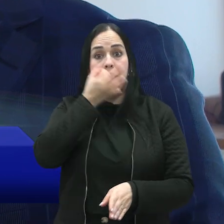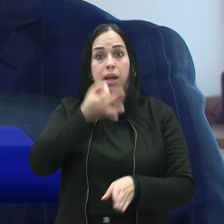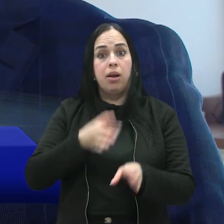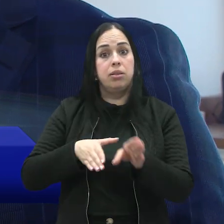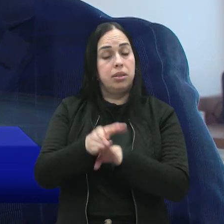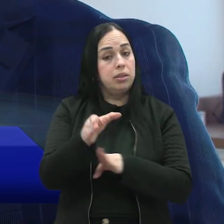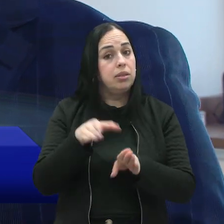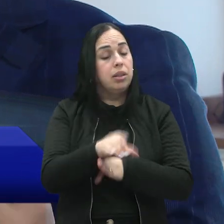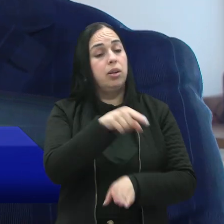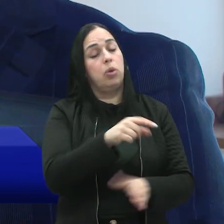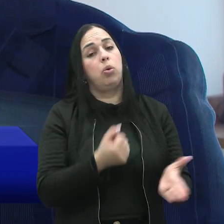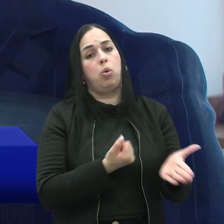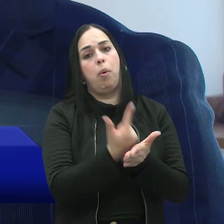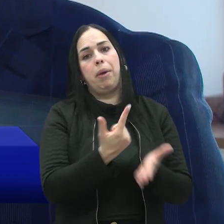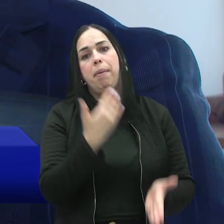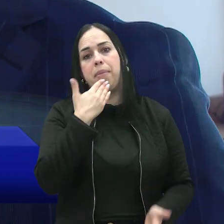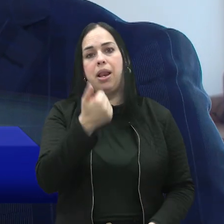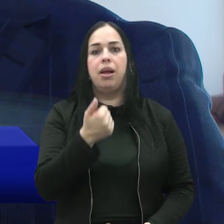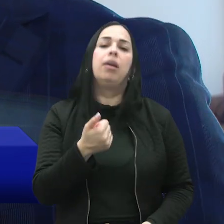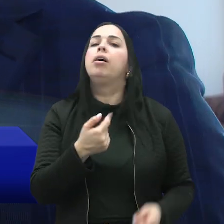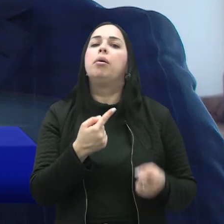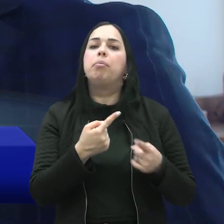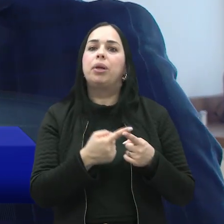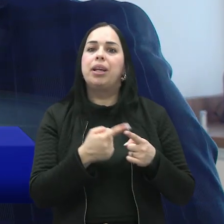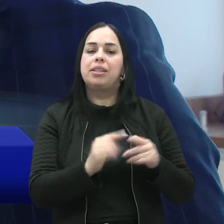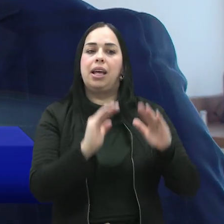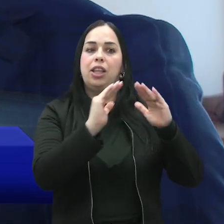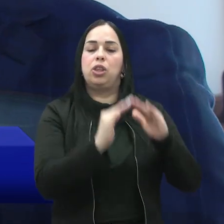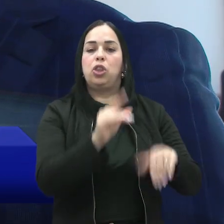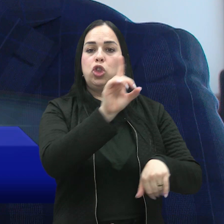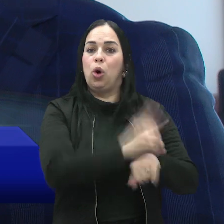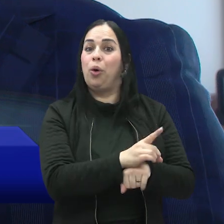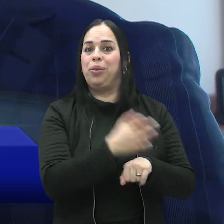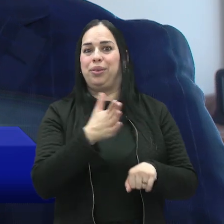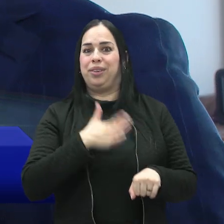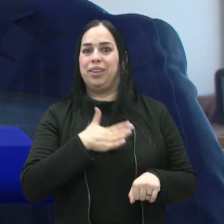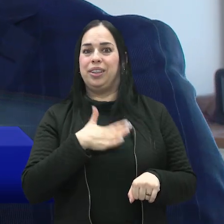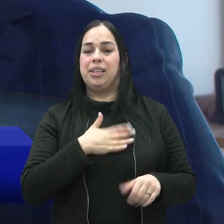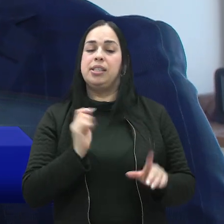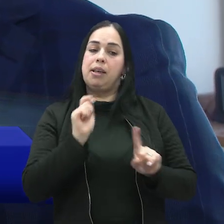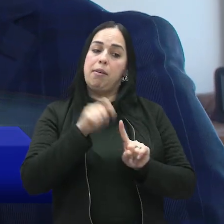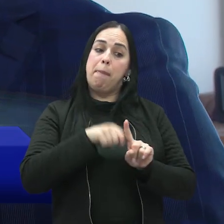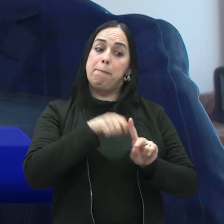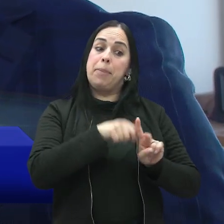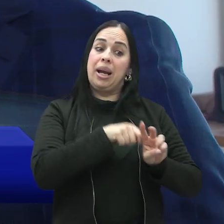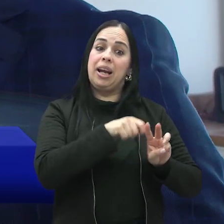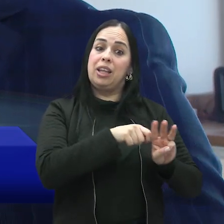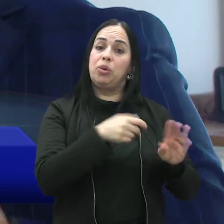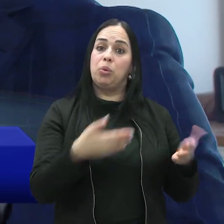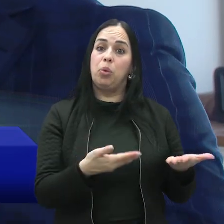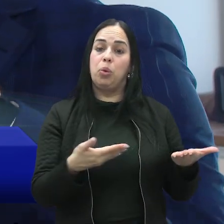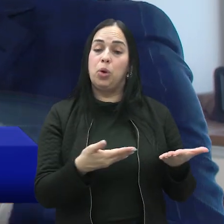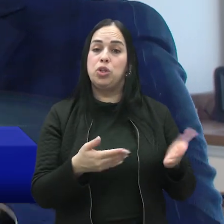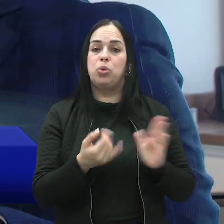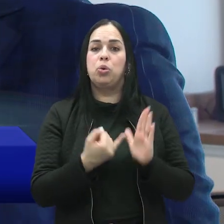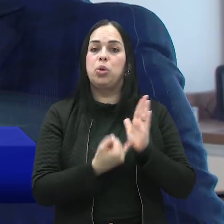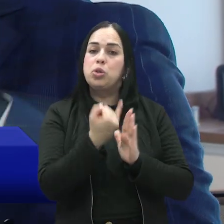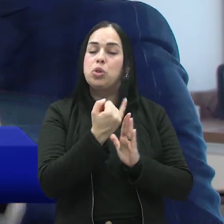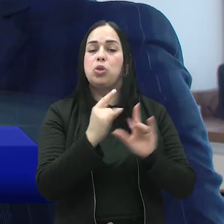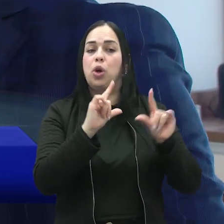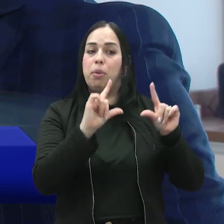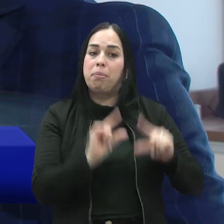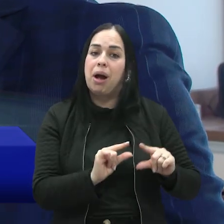dentro da possibilidade financeira, a compra do imóvel. Porque você tem a propriedade, você fica ali, enquanto você está pagando uma parcela hoje, com juros